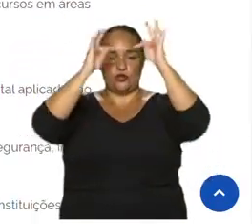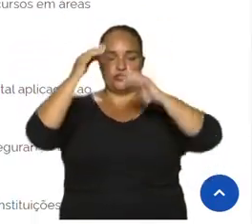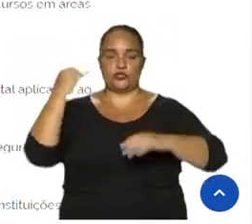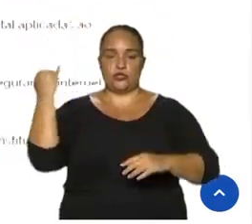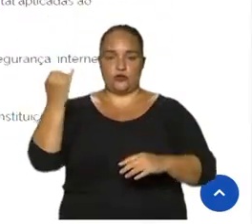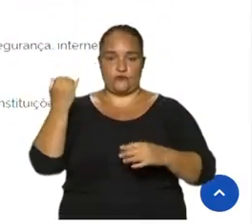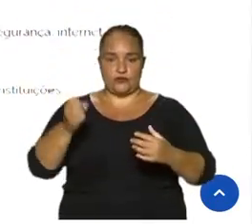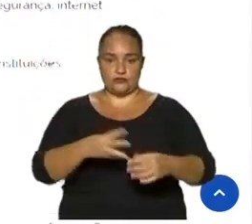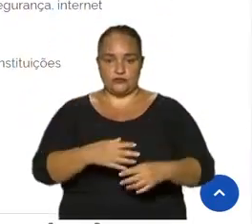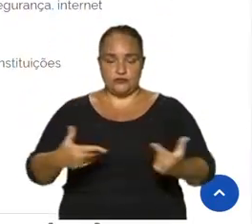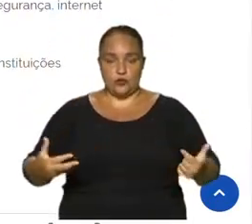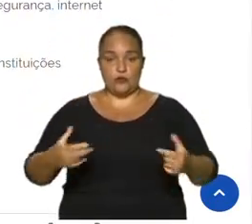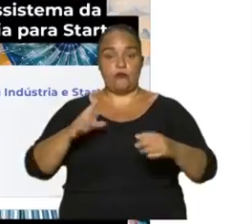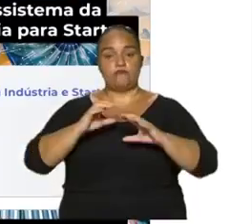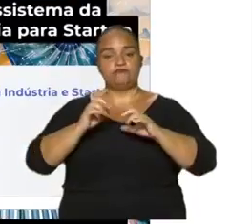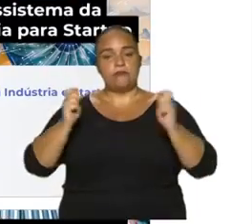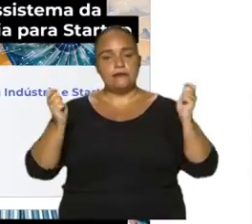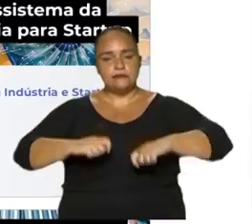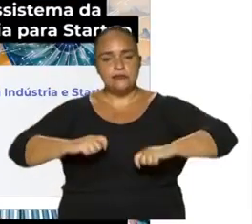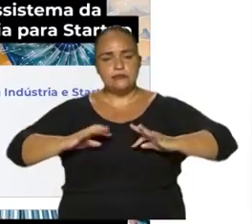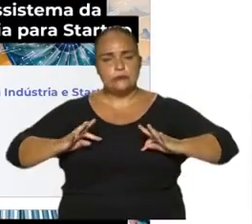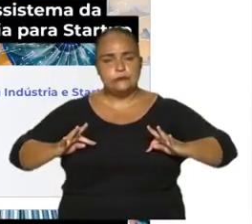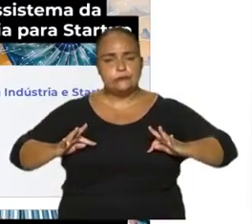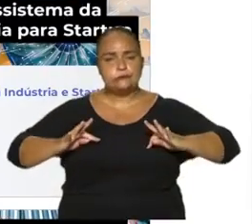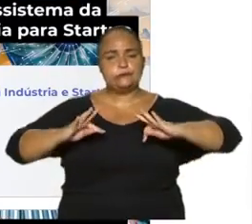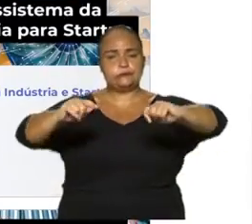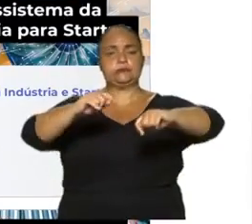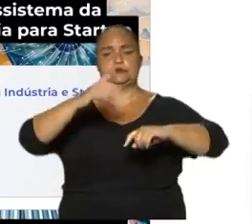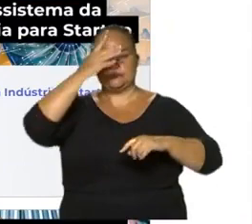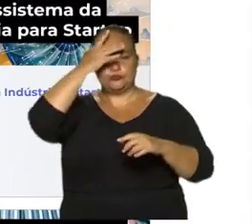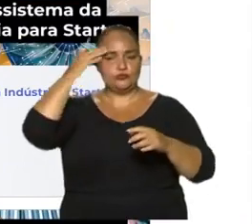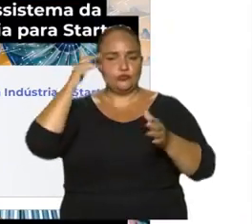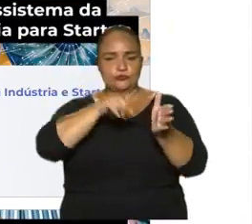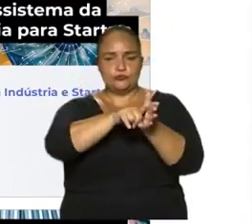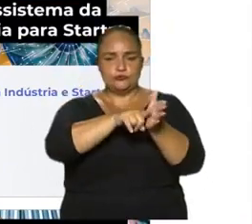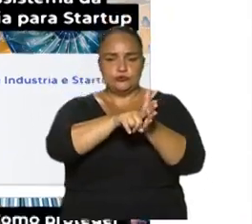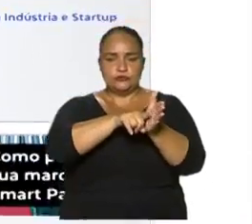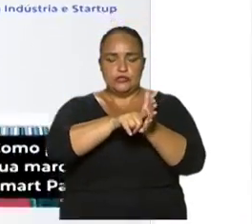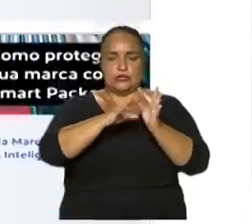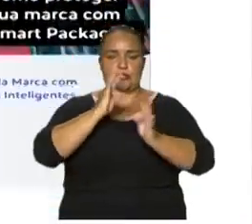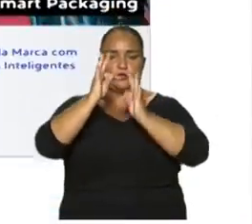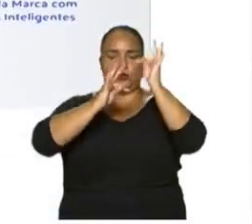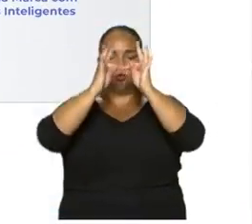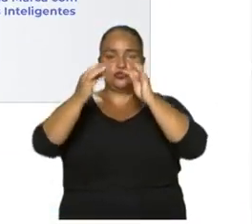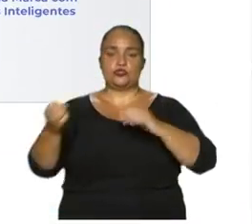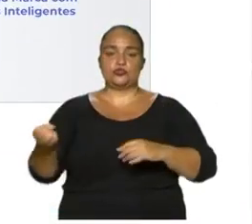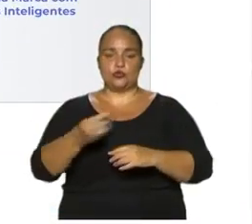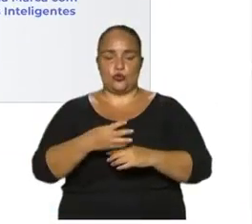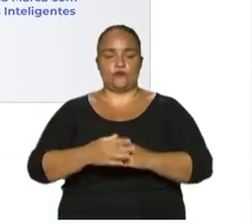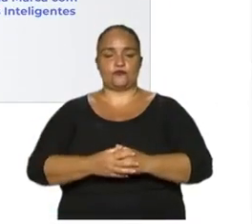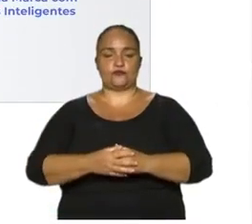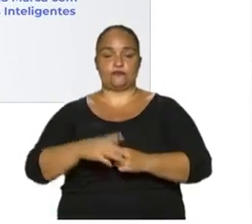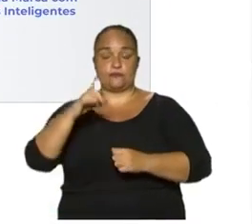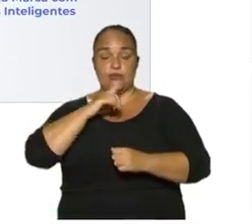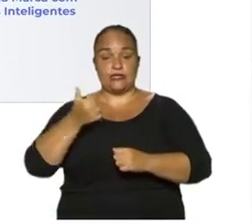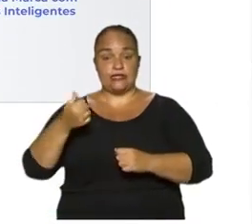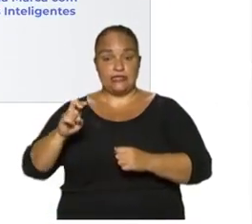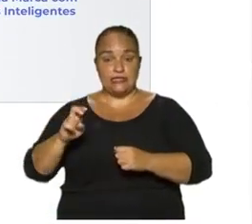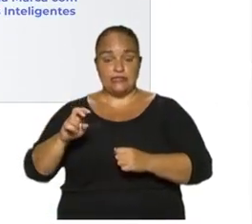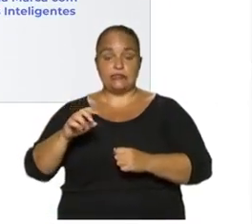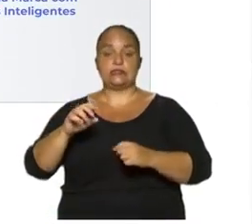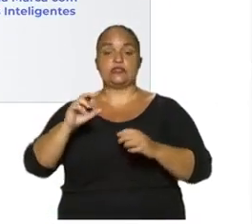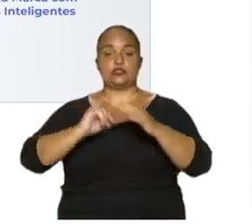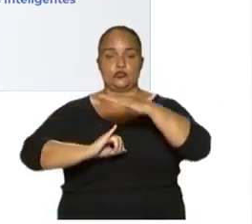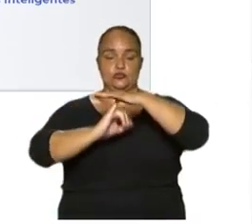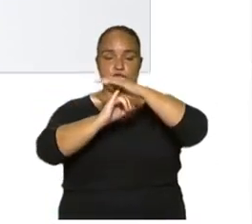a capacitação em larga escala de pesquisadores e estudantes em tecnologias emergentes. 15 instituições privadas já